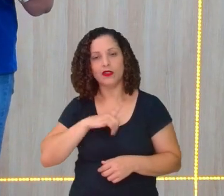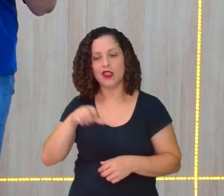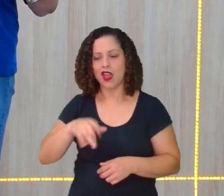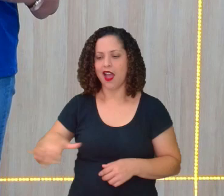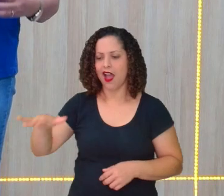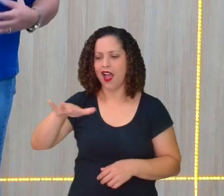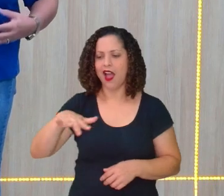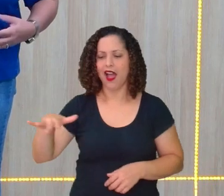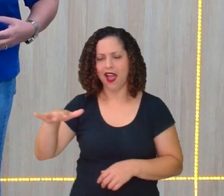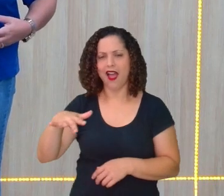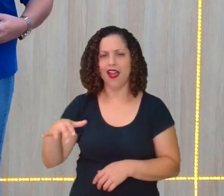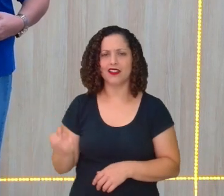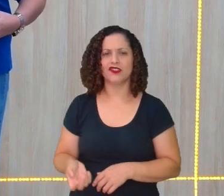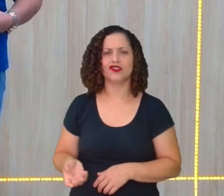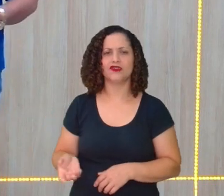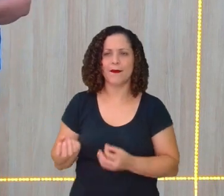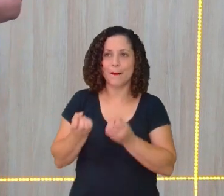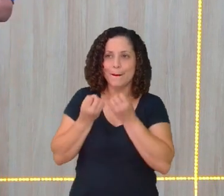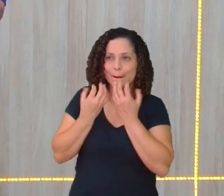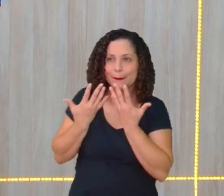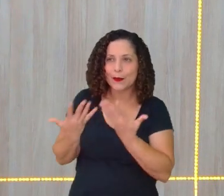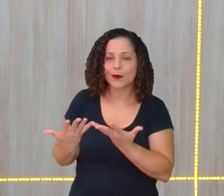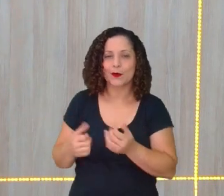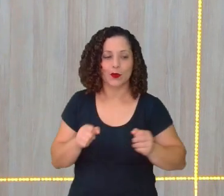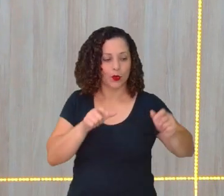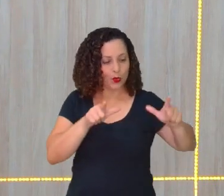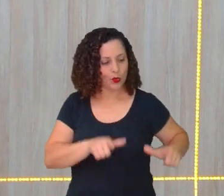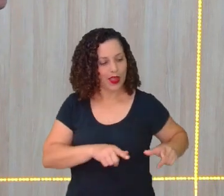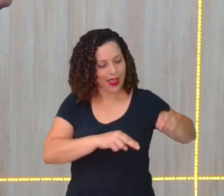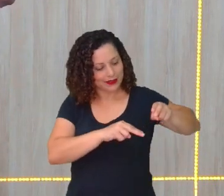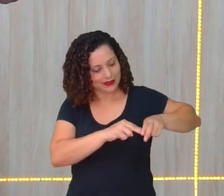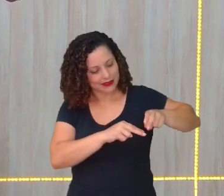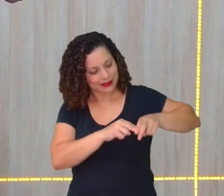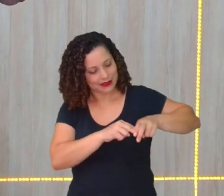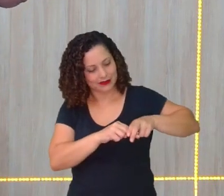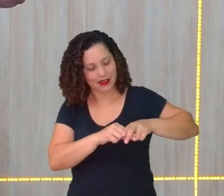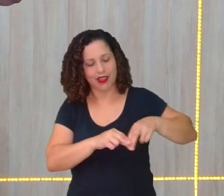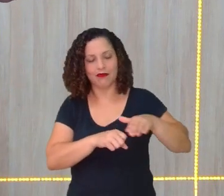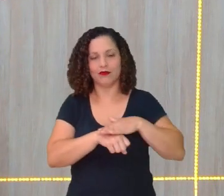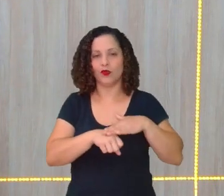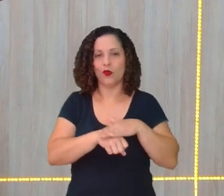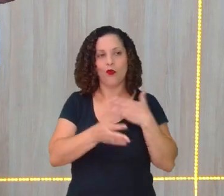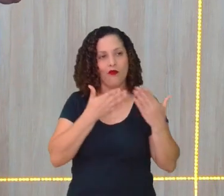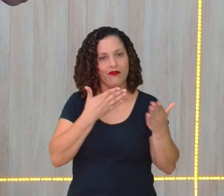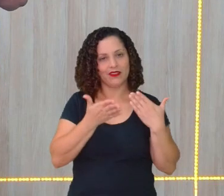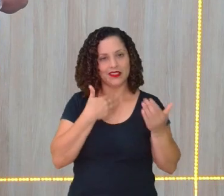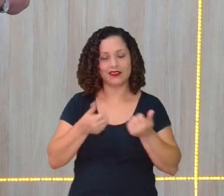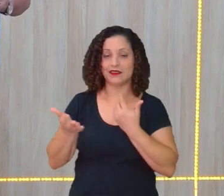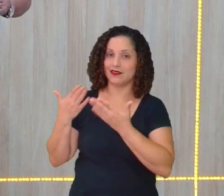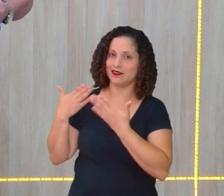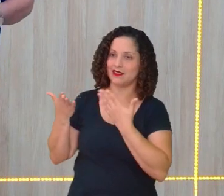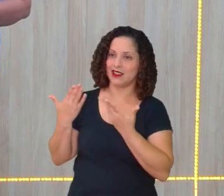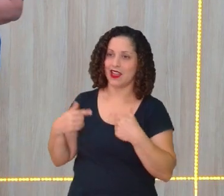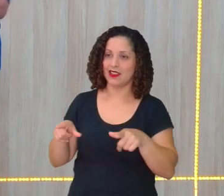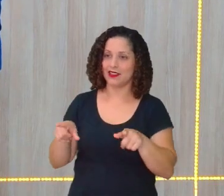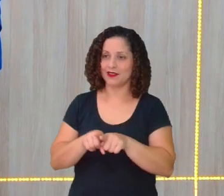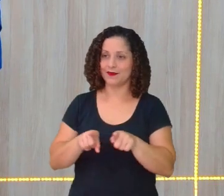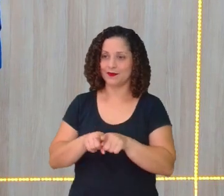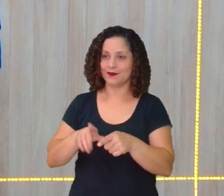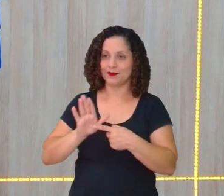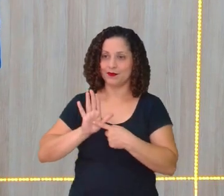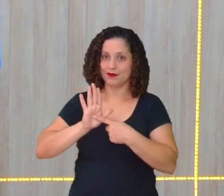sombra, tem alguns bancos para sentar, conversar, né, e também a questão que eu estou mostrando a